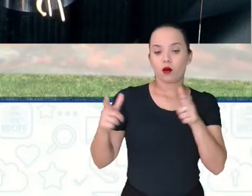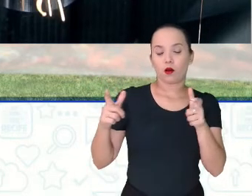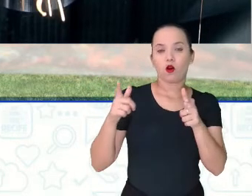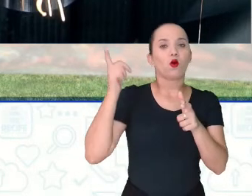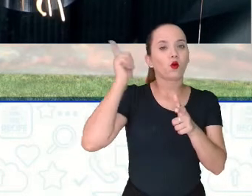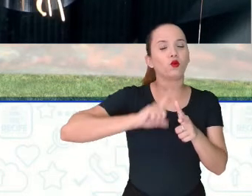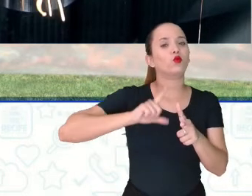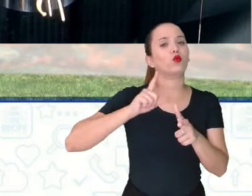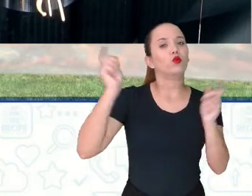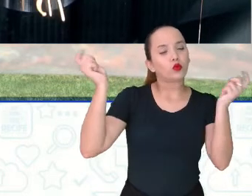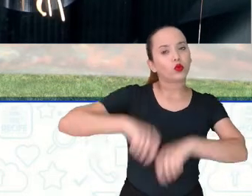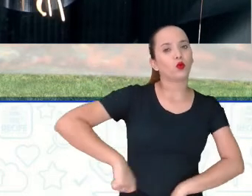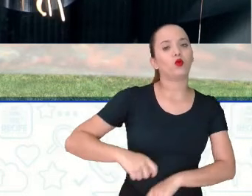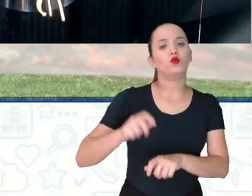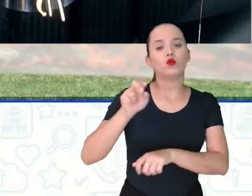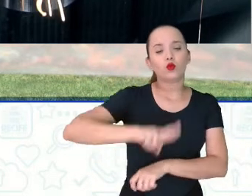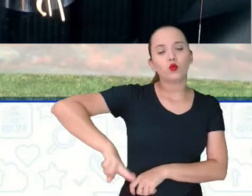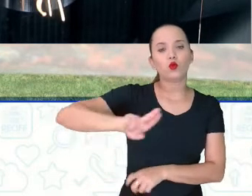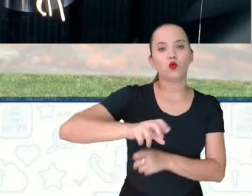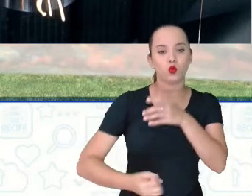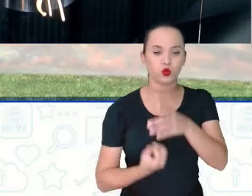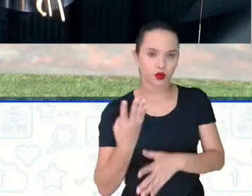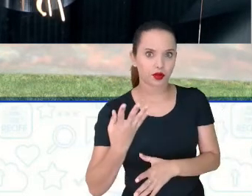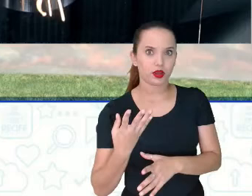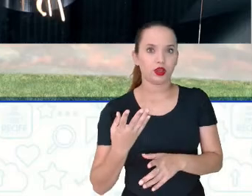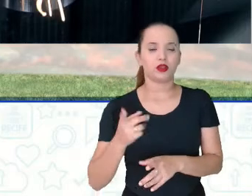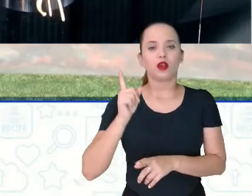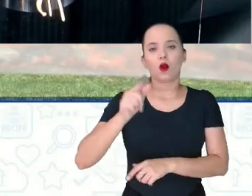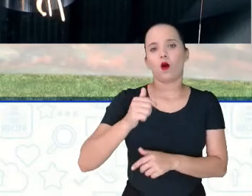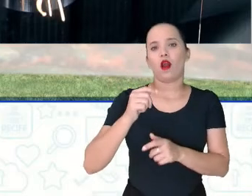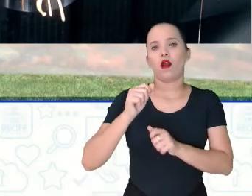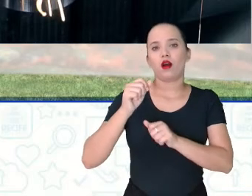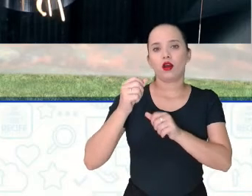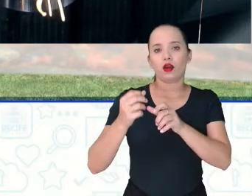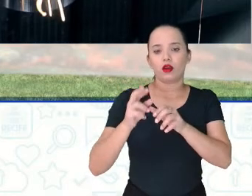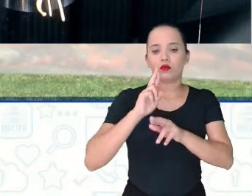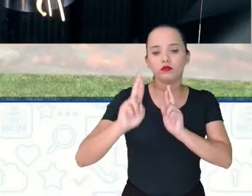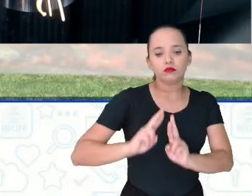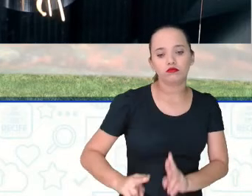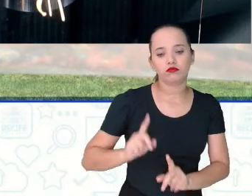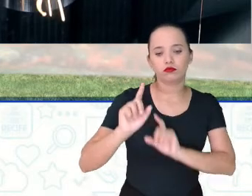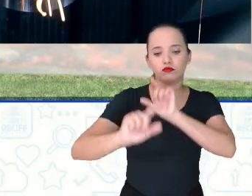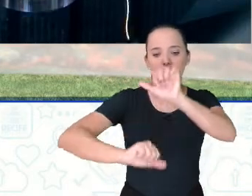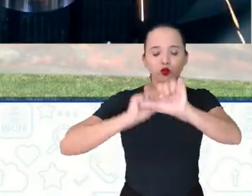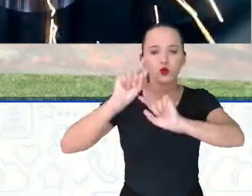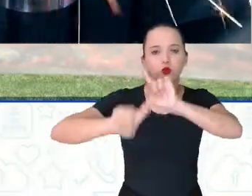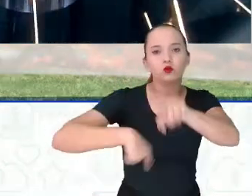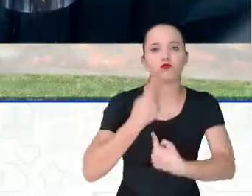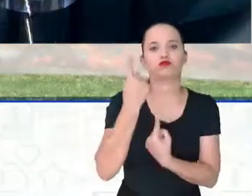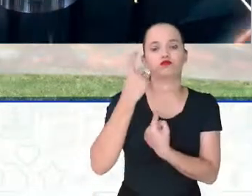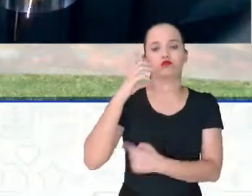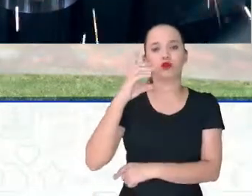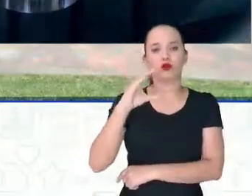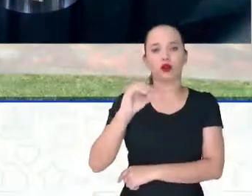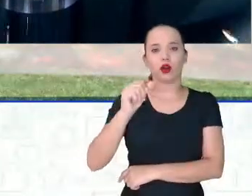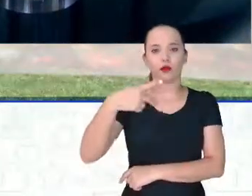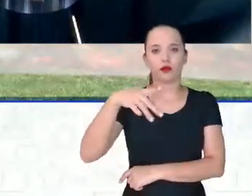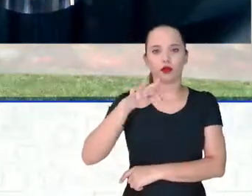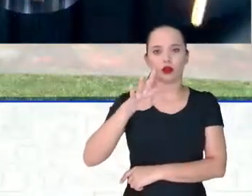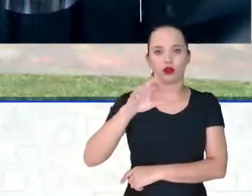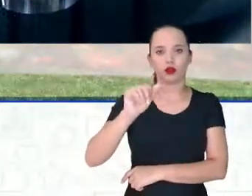produção e de consumo, resultados do desenvolvimento do capitalismo, promoveu